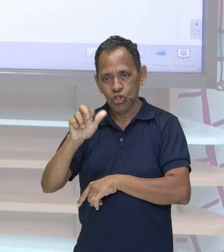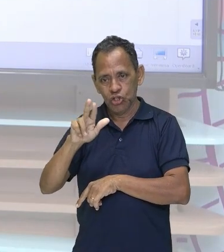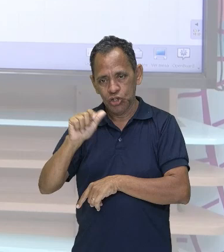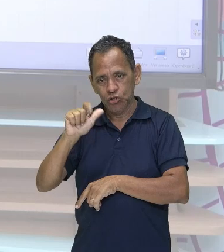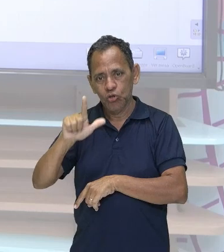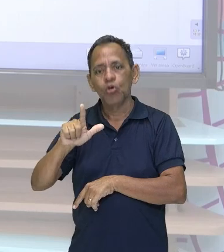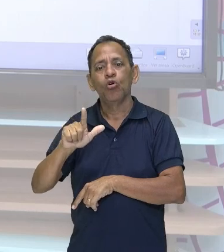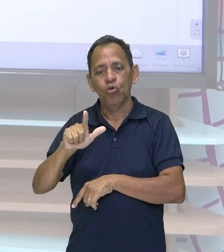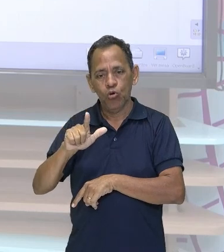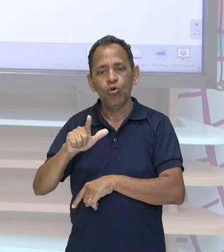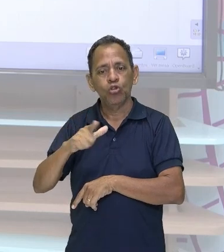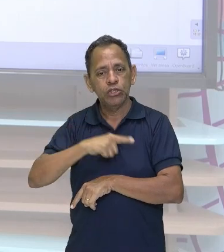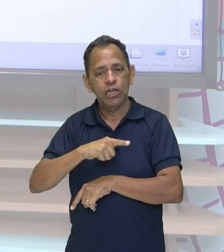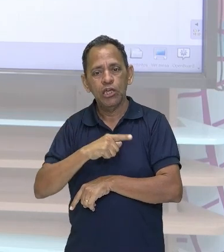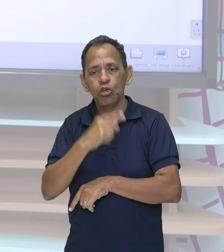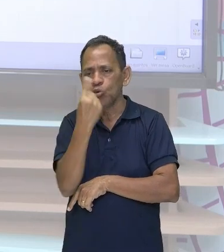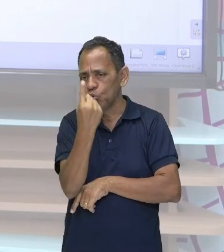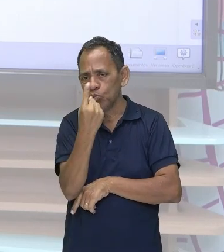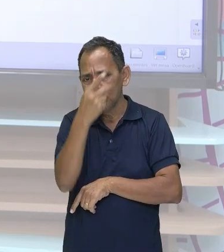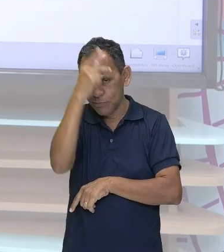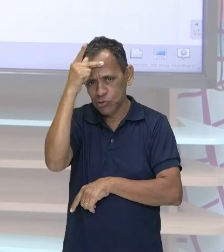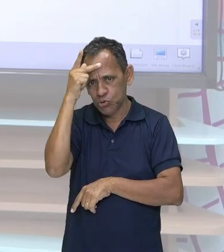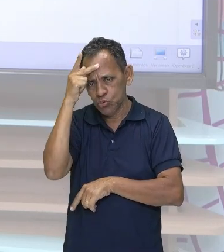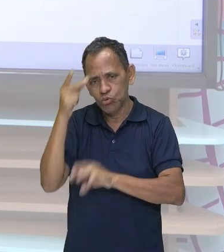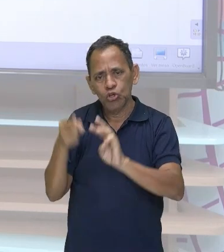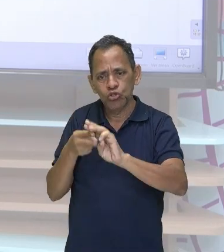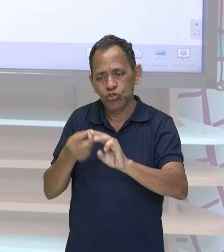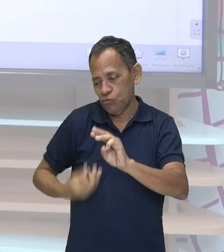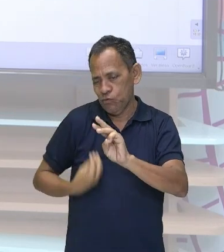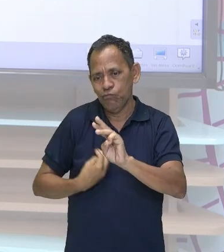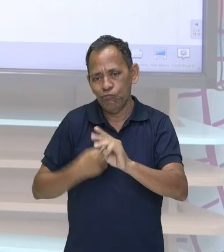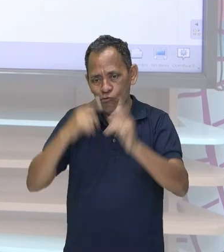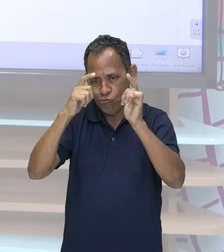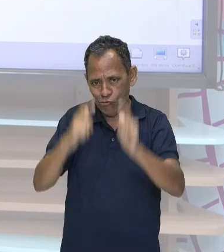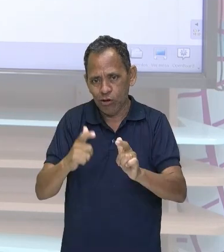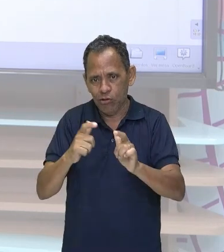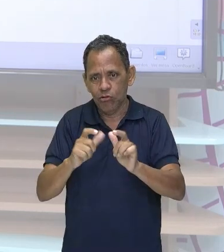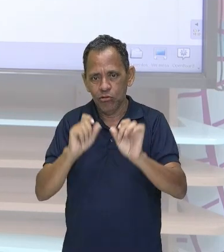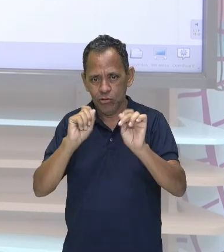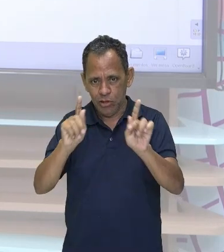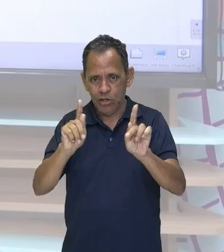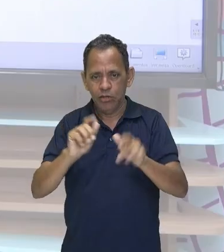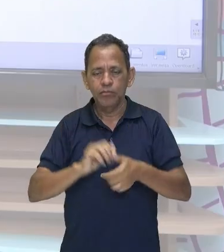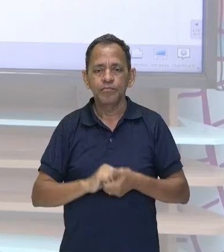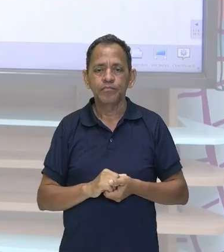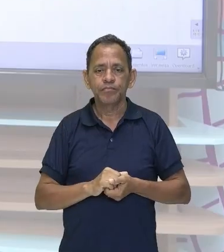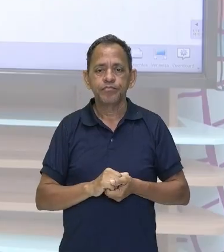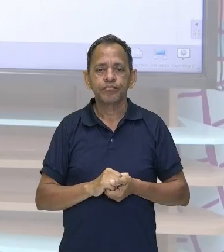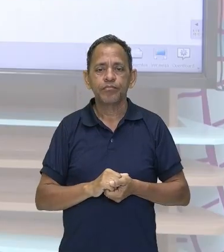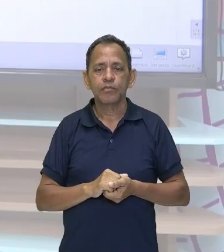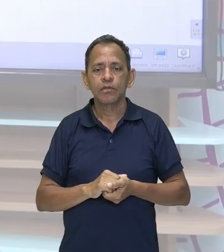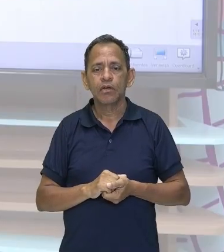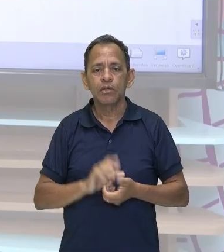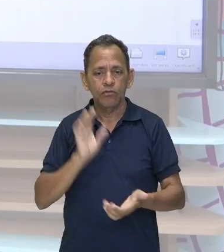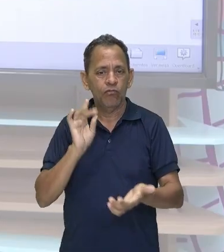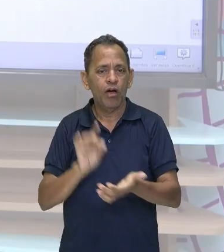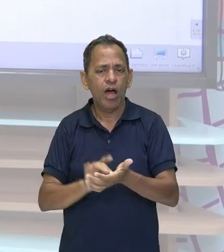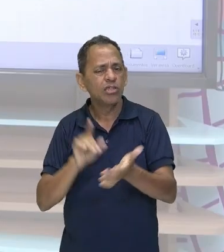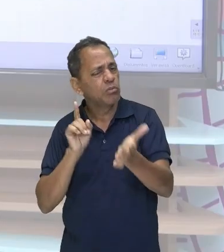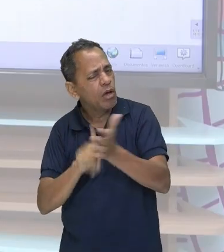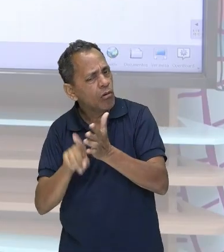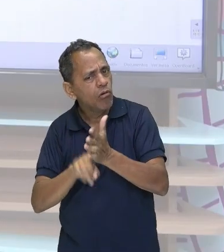uma pessoa indígena morando ali naquele domicílio, tá bom? Que é justamente essas perguntas, né, que